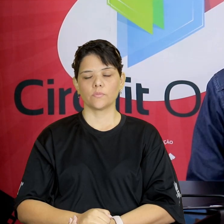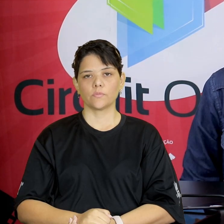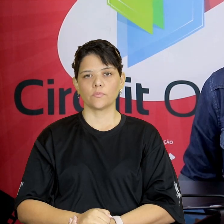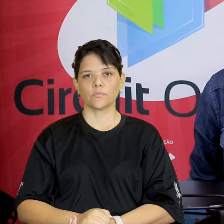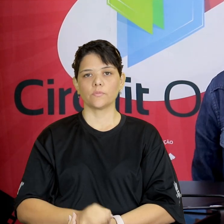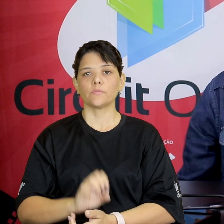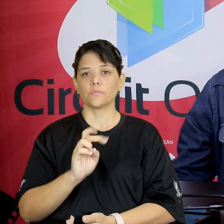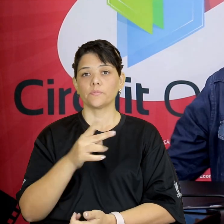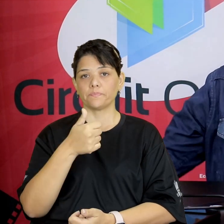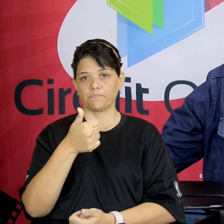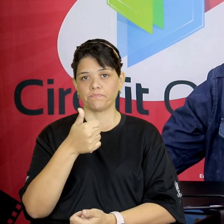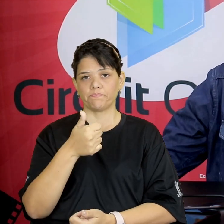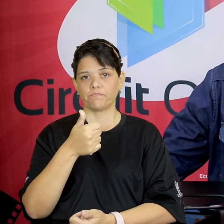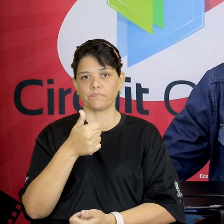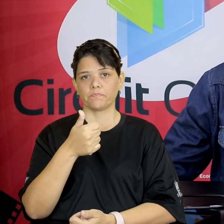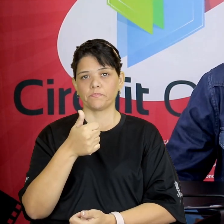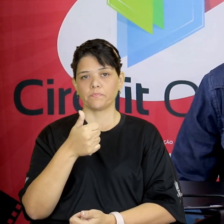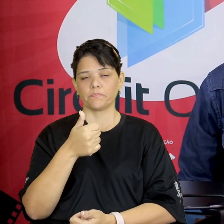É isso, gente.